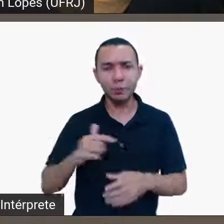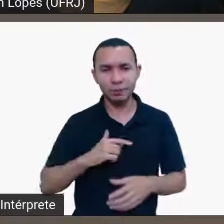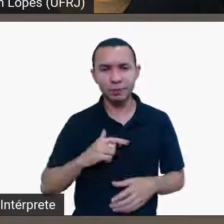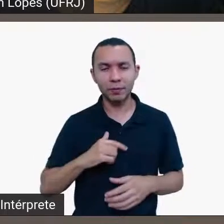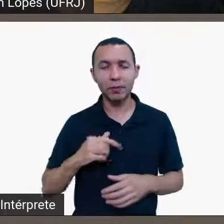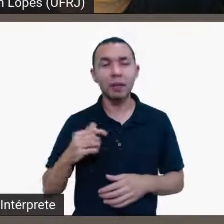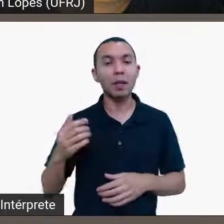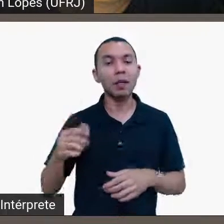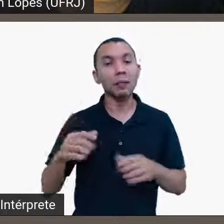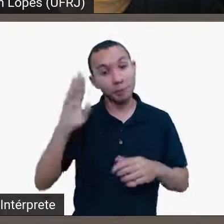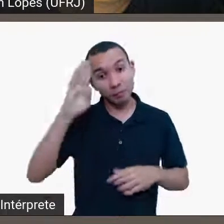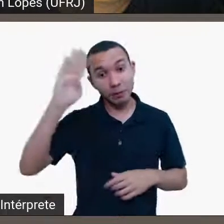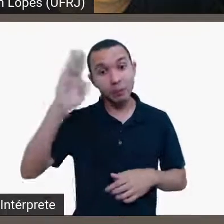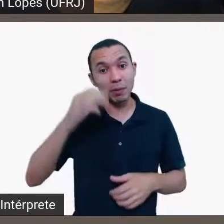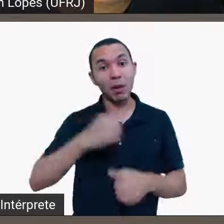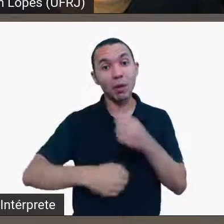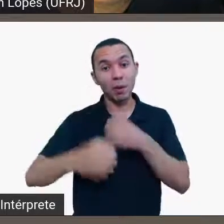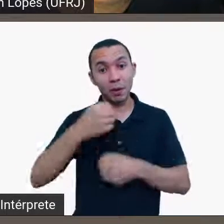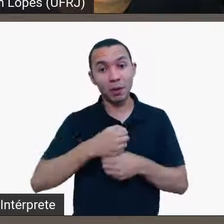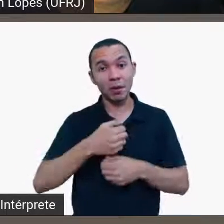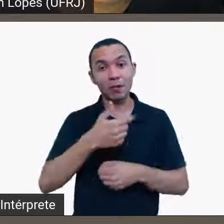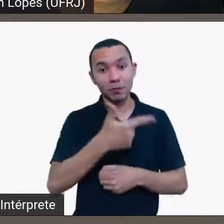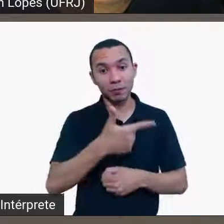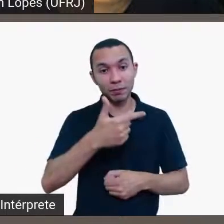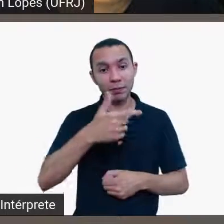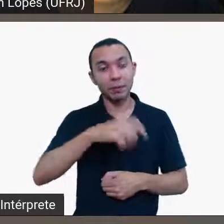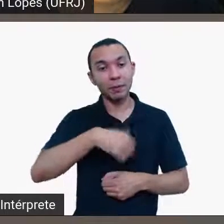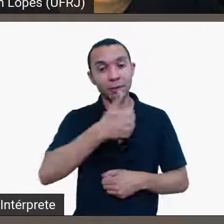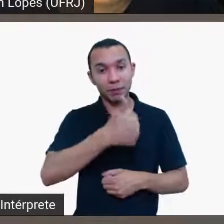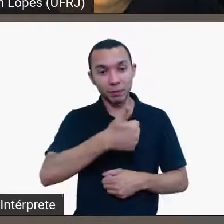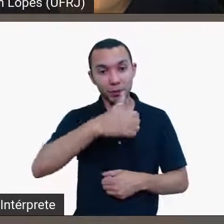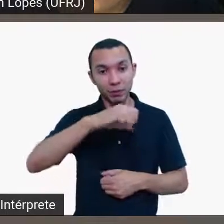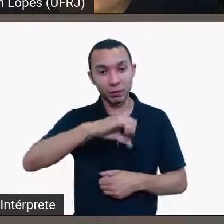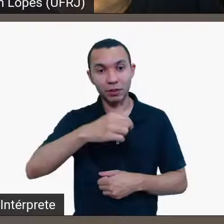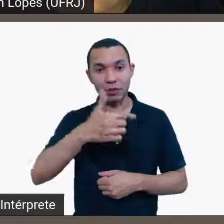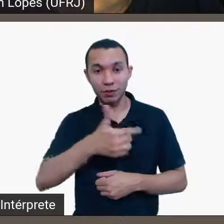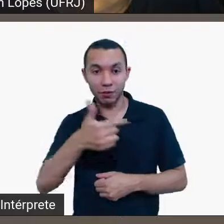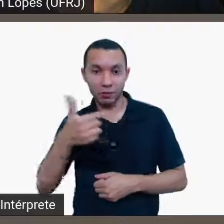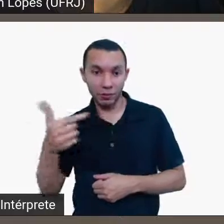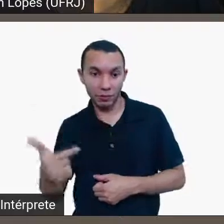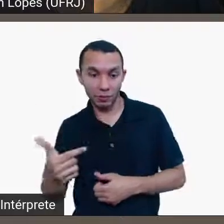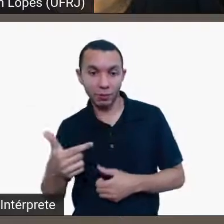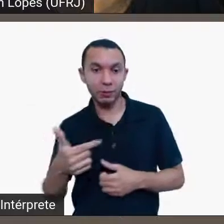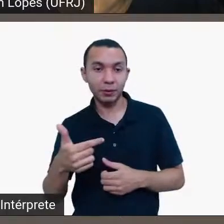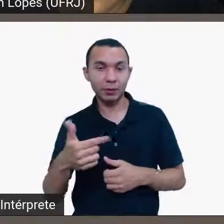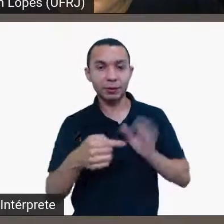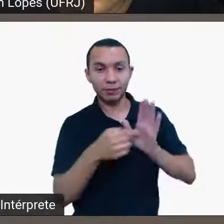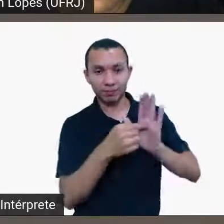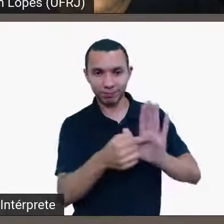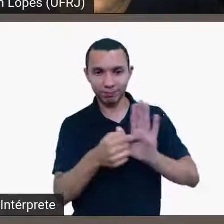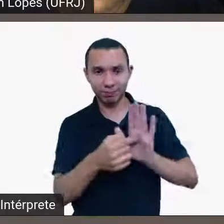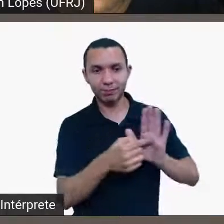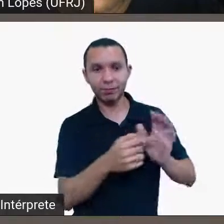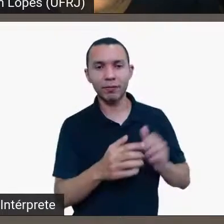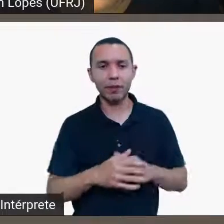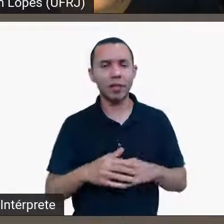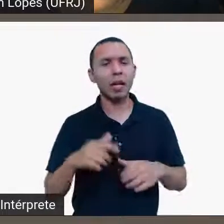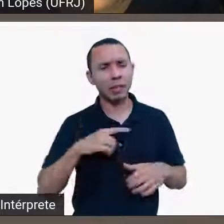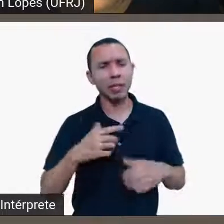22. É, os filmes que são muito elogios, por mais que apareçam lá os trabalhadores, enfim,